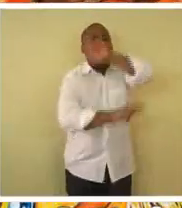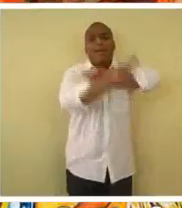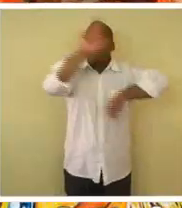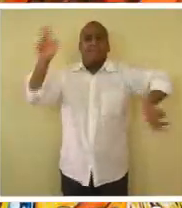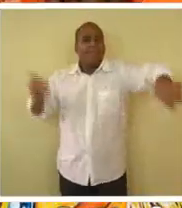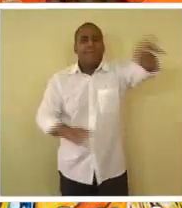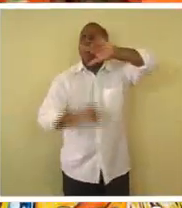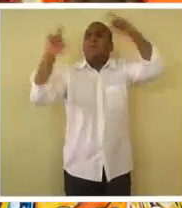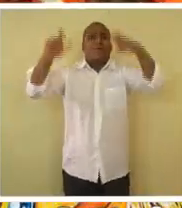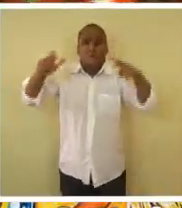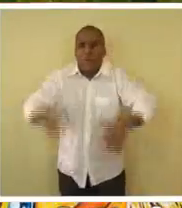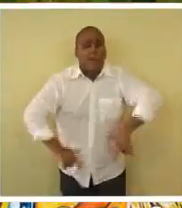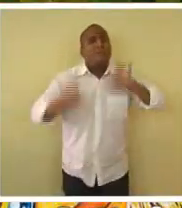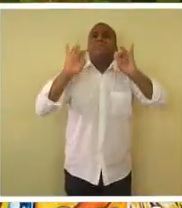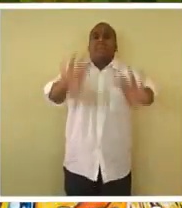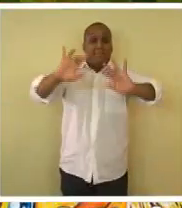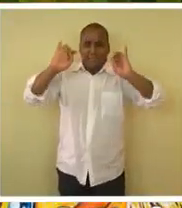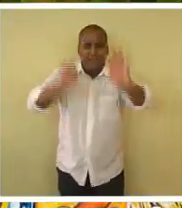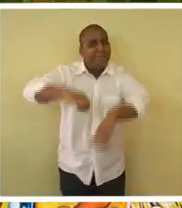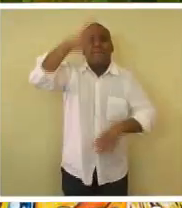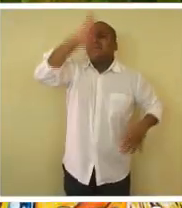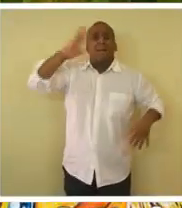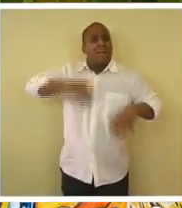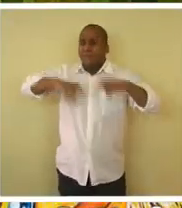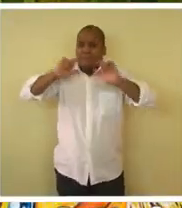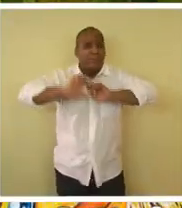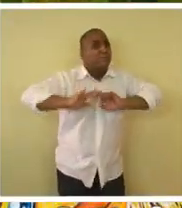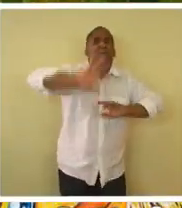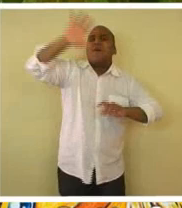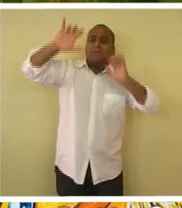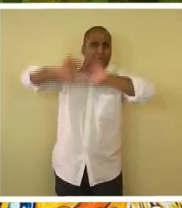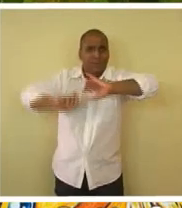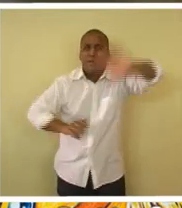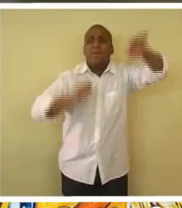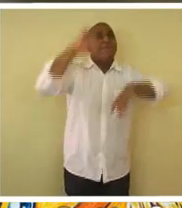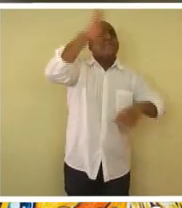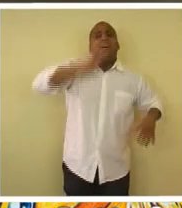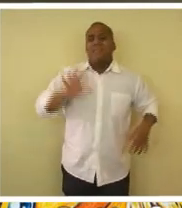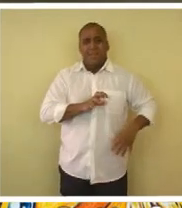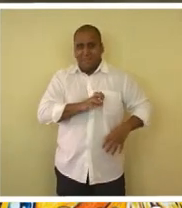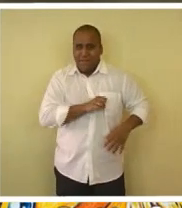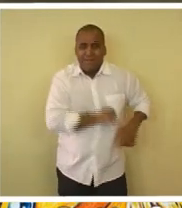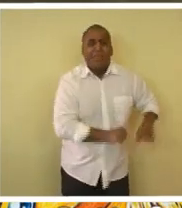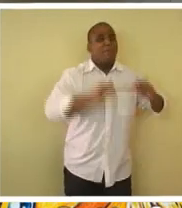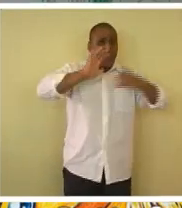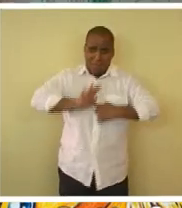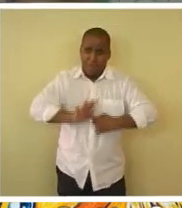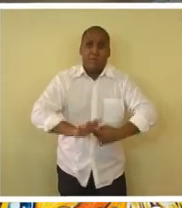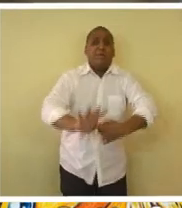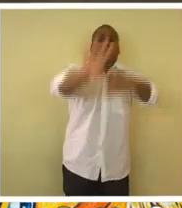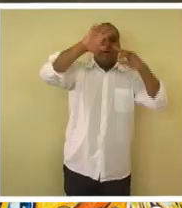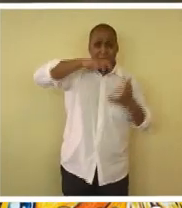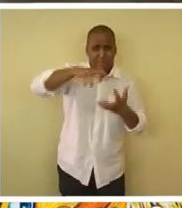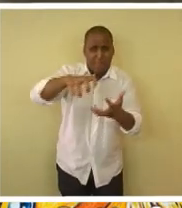cores Lugar sagrado Verso de todos os sonhos Brasil amado Quero